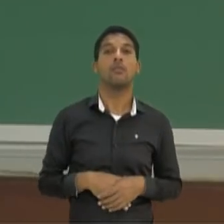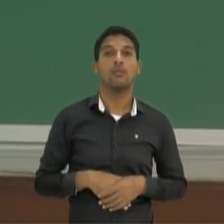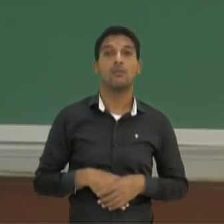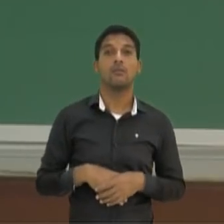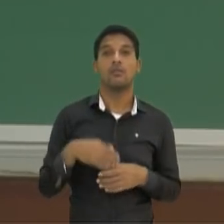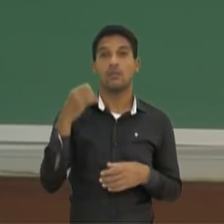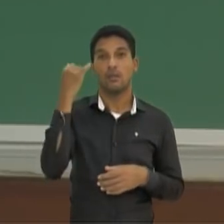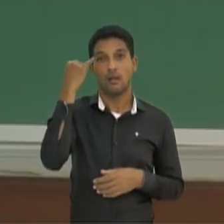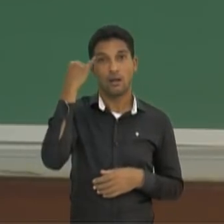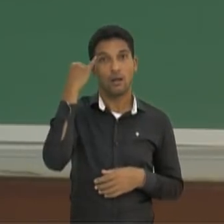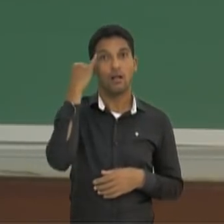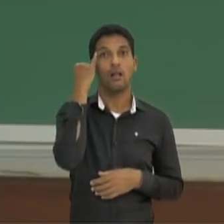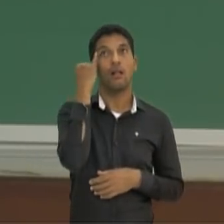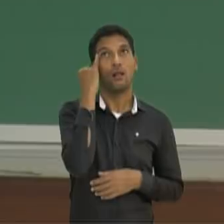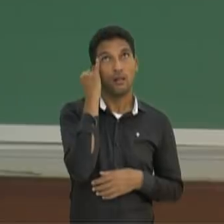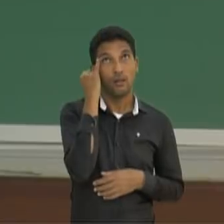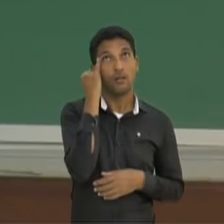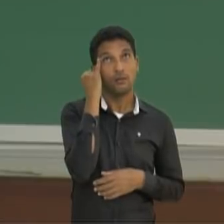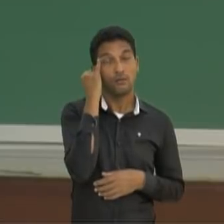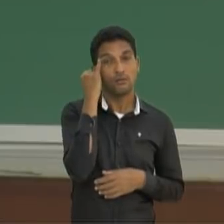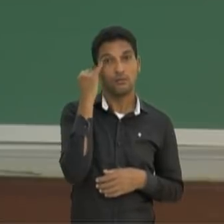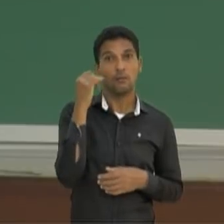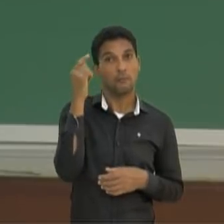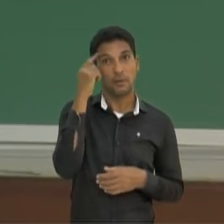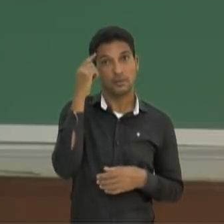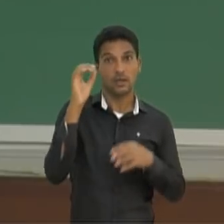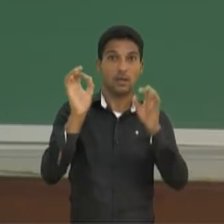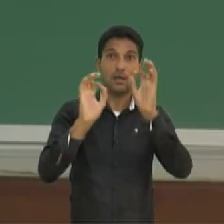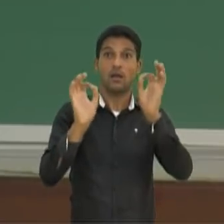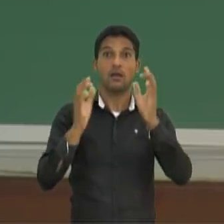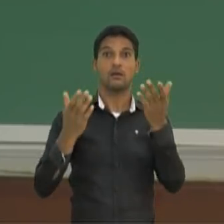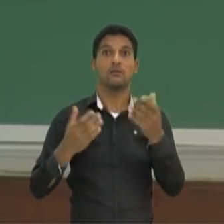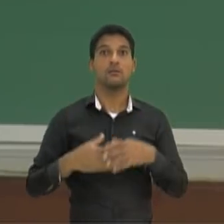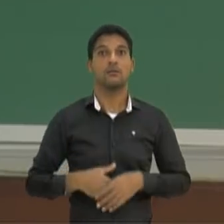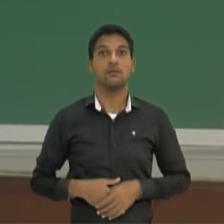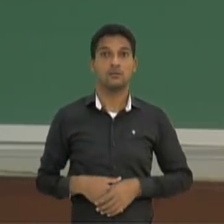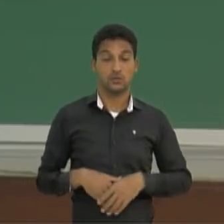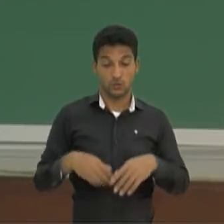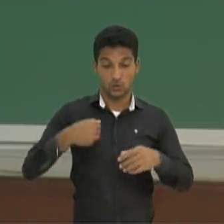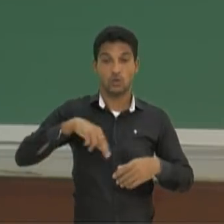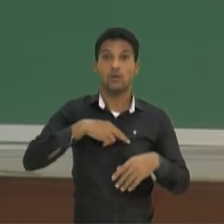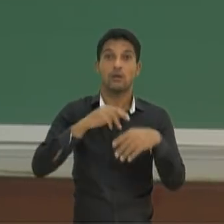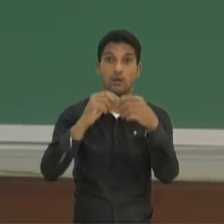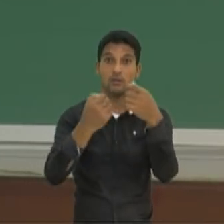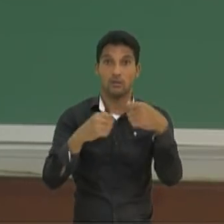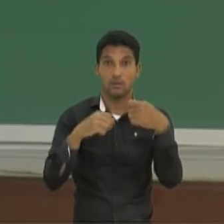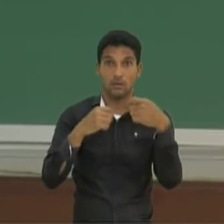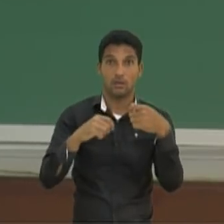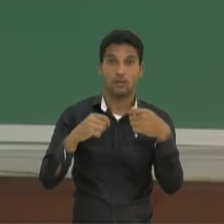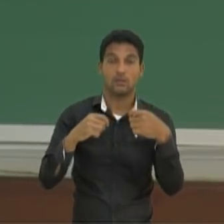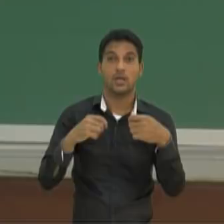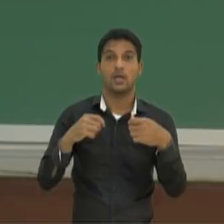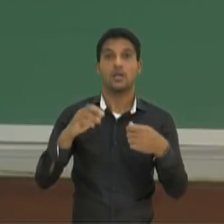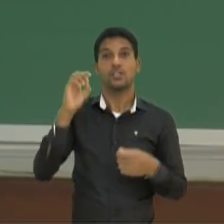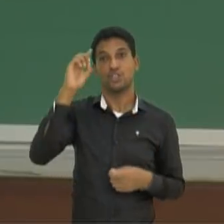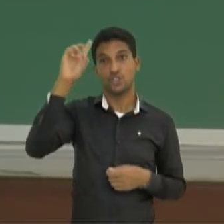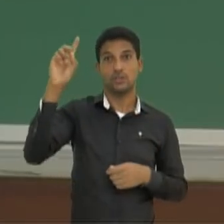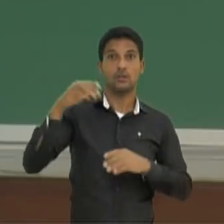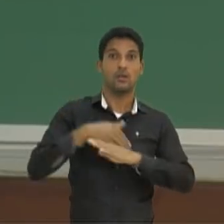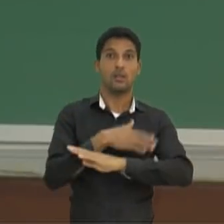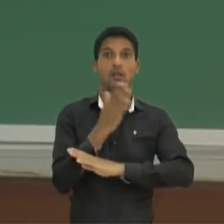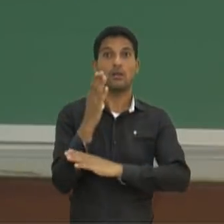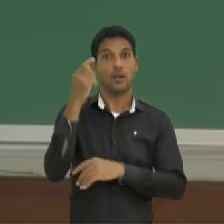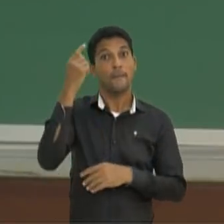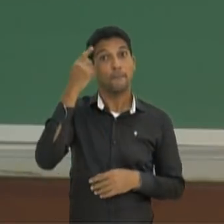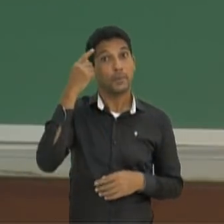o dia, fazer uma reflexão sobre as atividades que teremos que fazer durante o dia. Então, ele diz ali no último quadrinho, eu não consigo pensar em